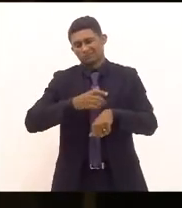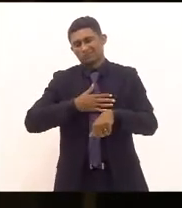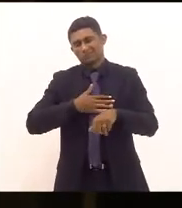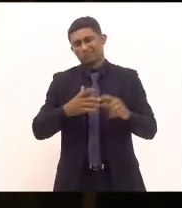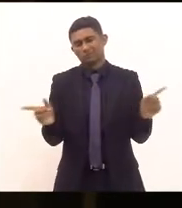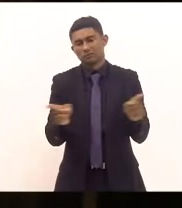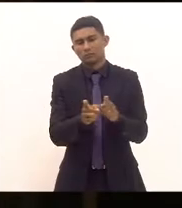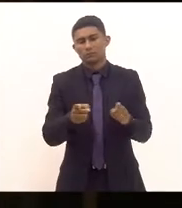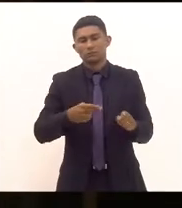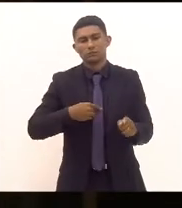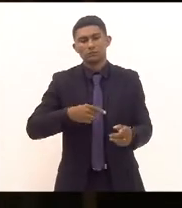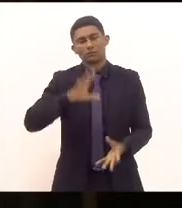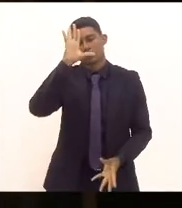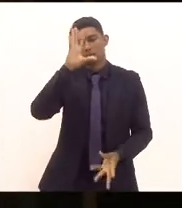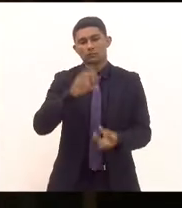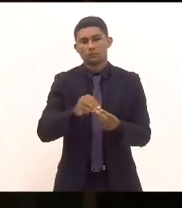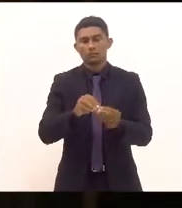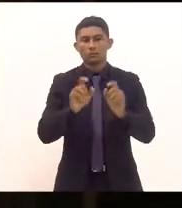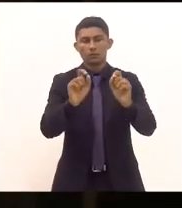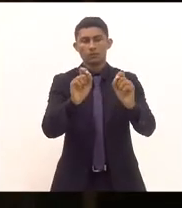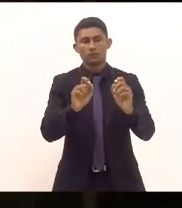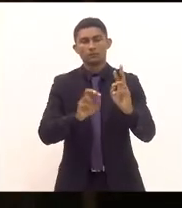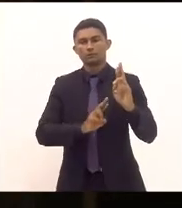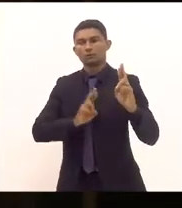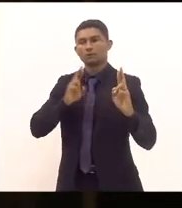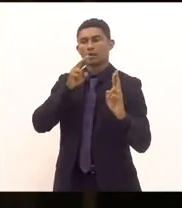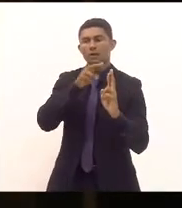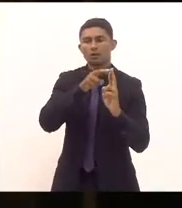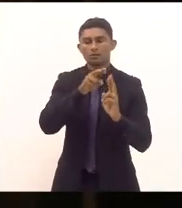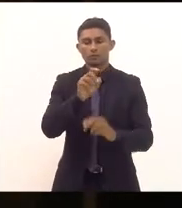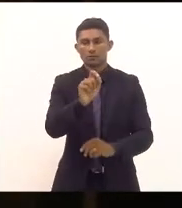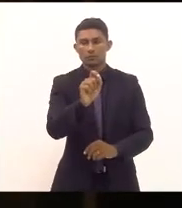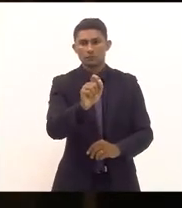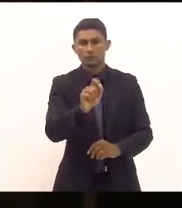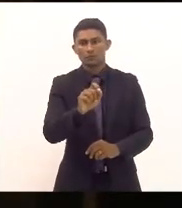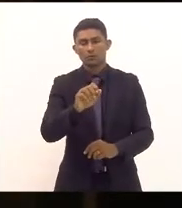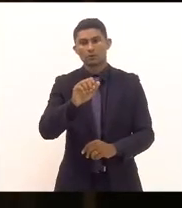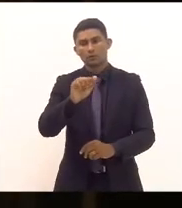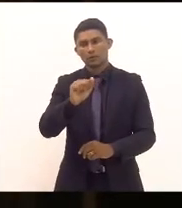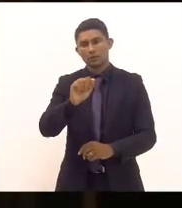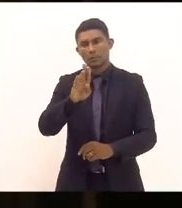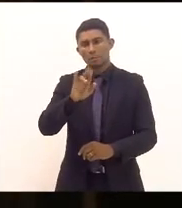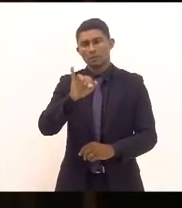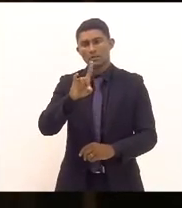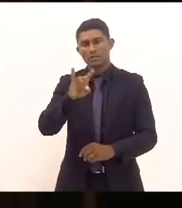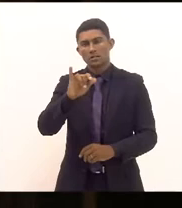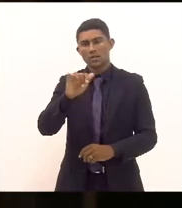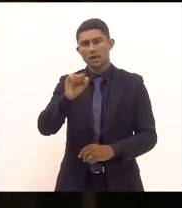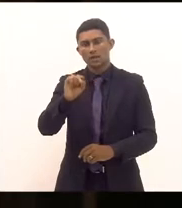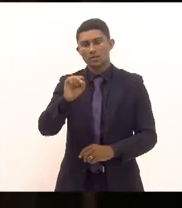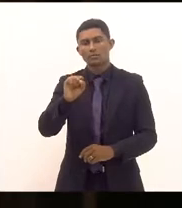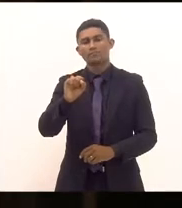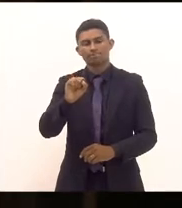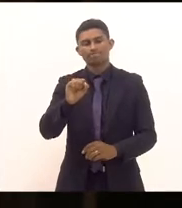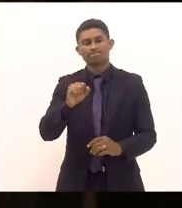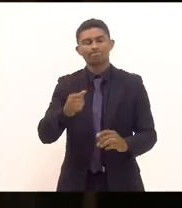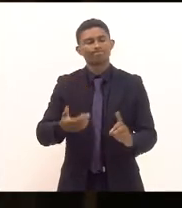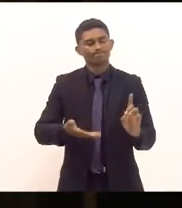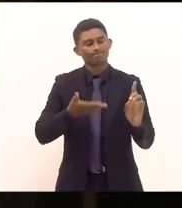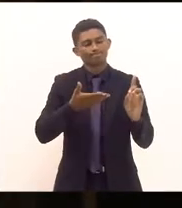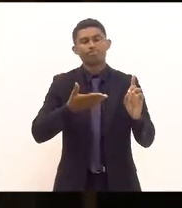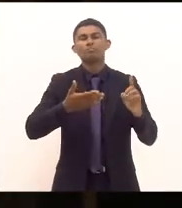que eu tenho uma grande referência Paulinho que é o Abner Nascimento que for grande